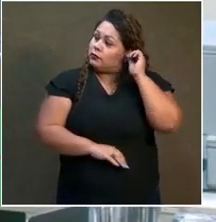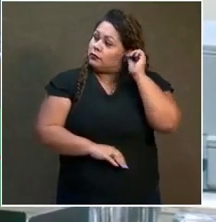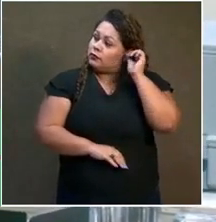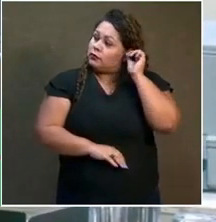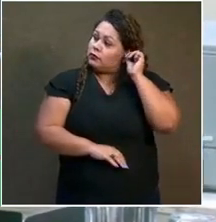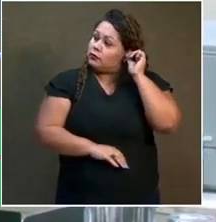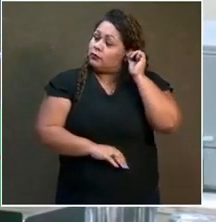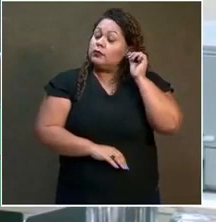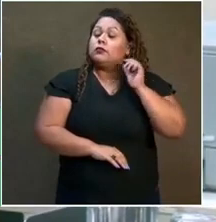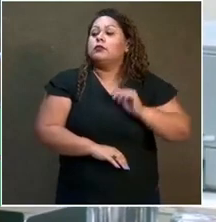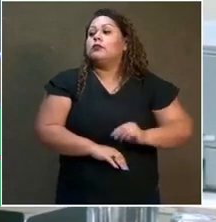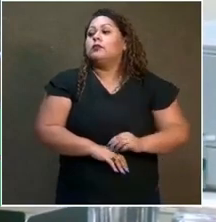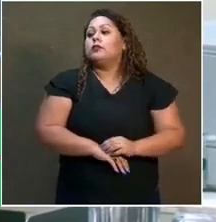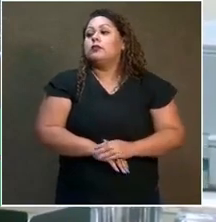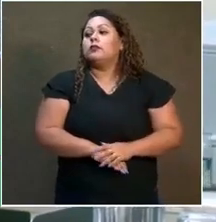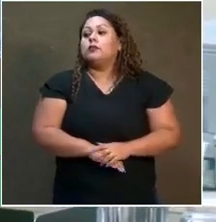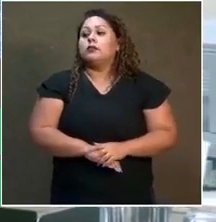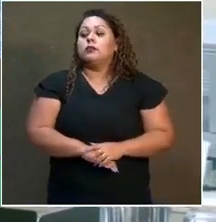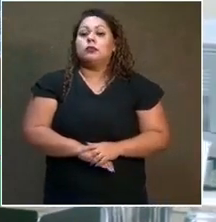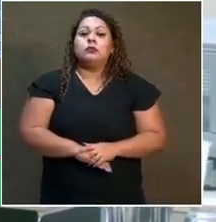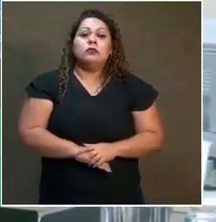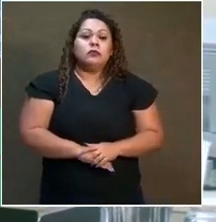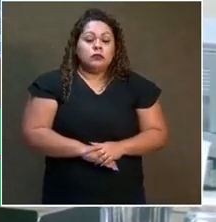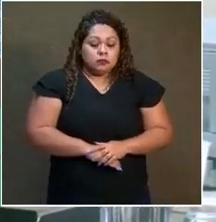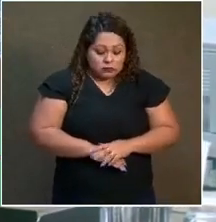Ela deixa muito claro, acha lá, isso não é normal.